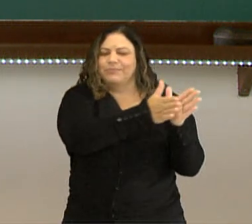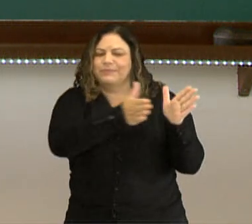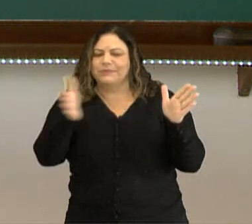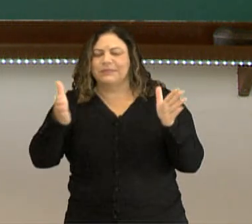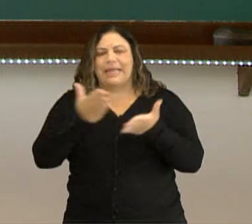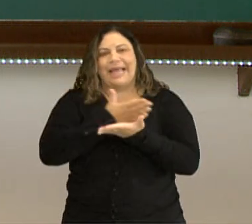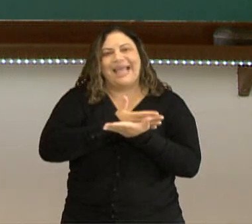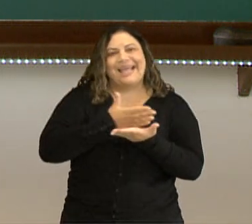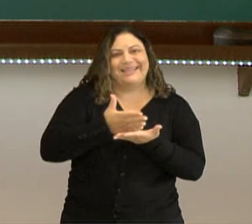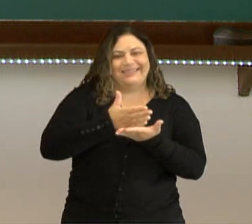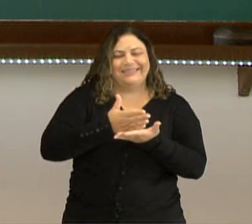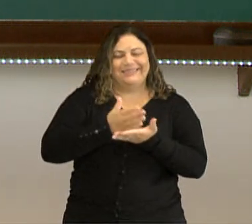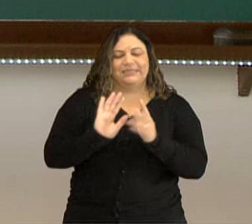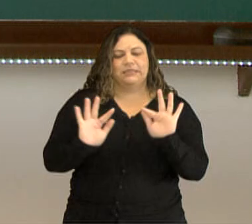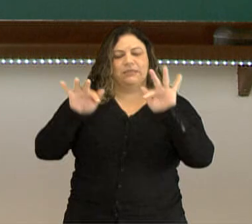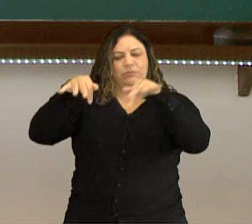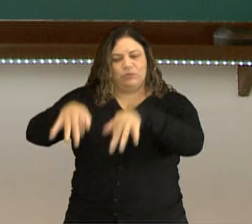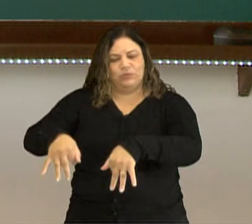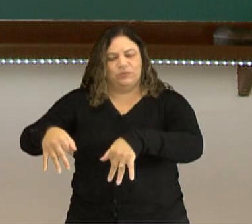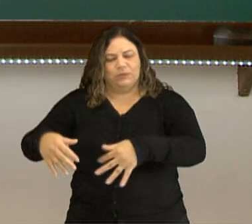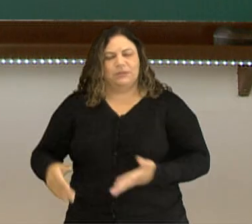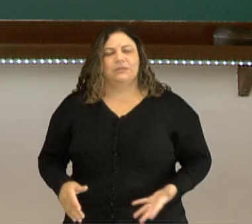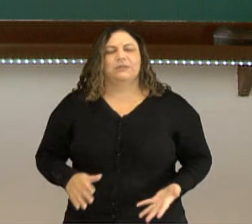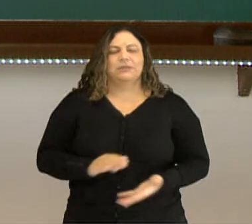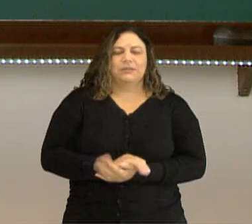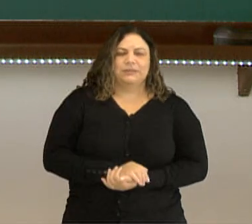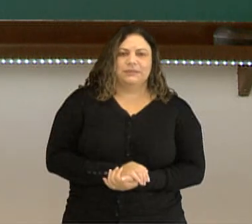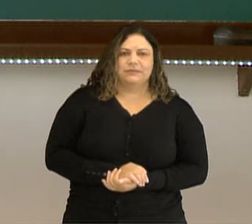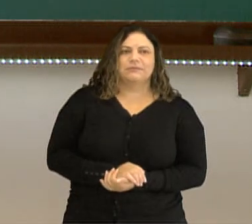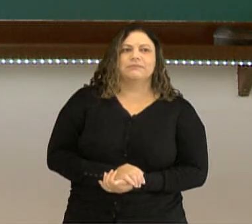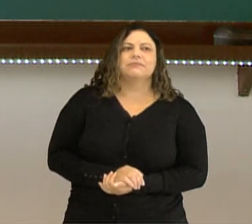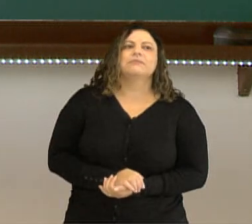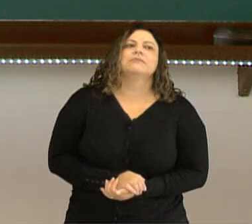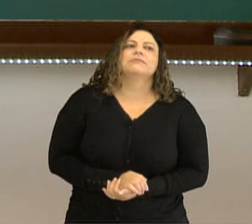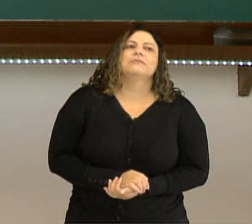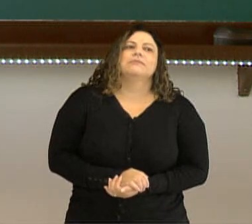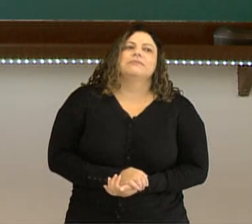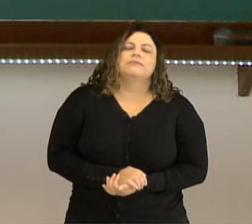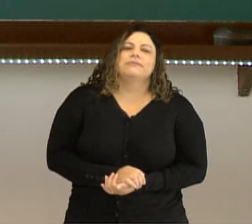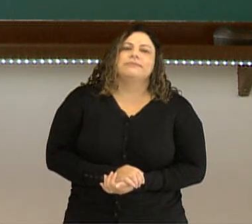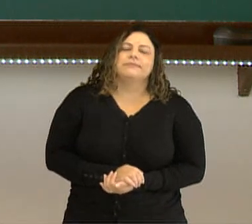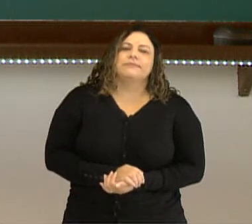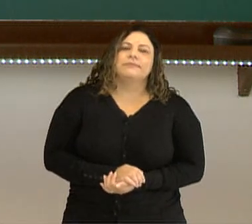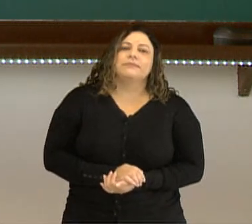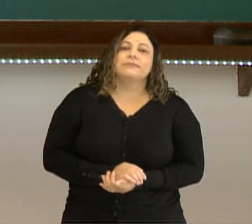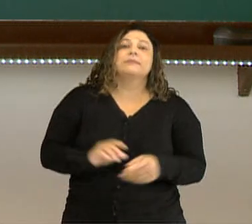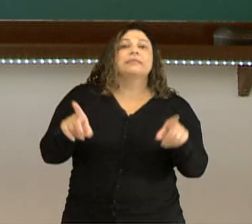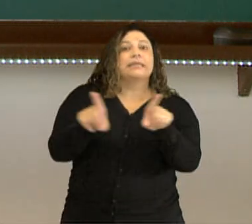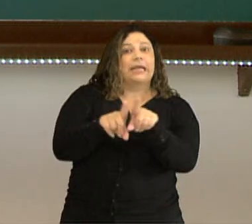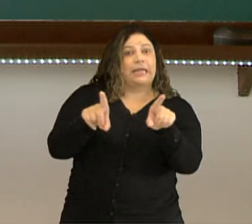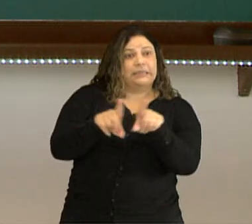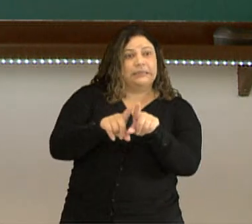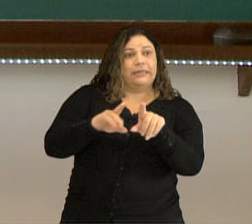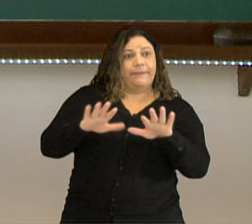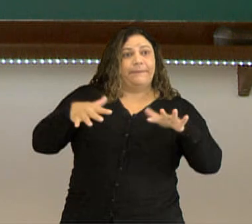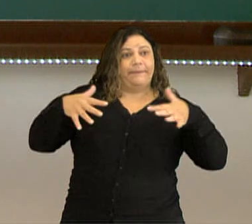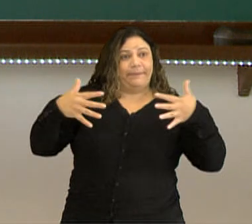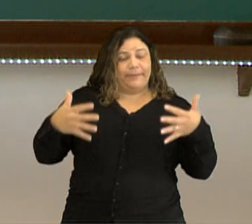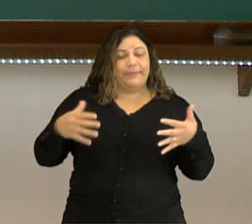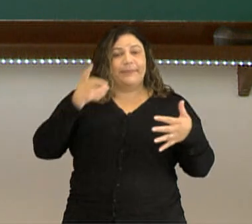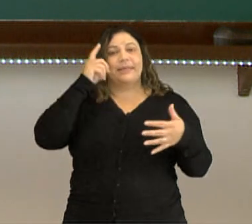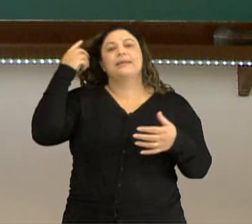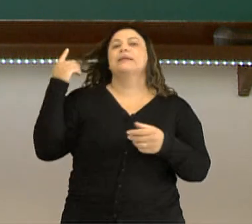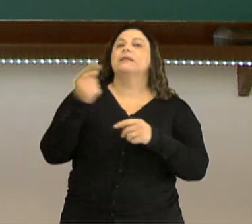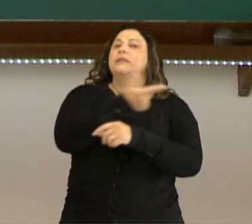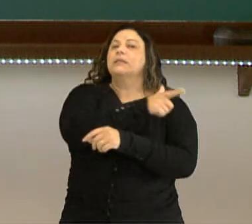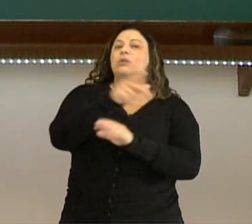o clímax e finalizar o seu conto, o final da história, ok? Além disso, embora não